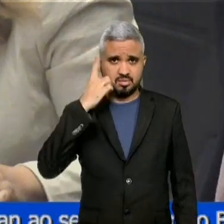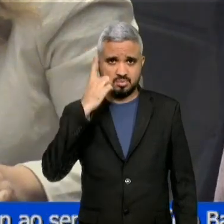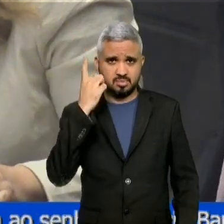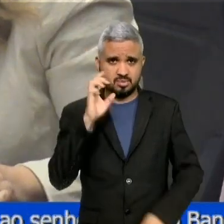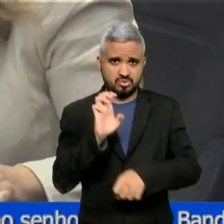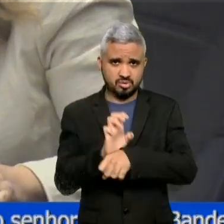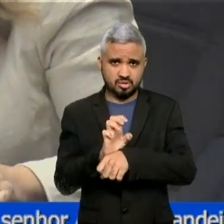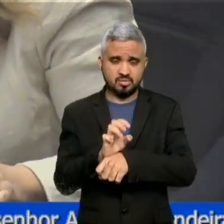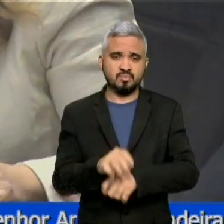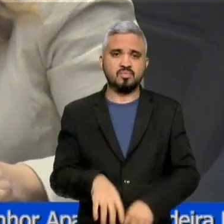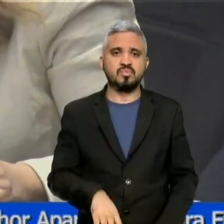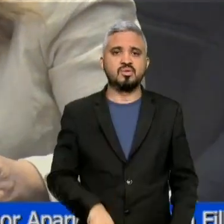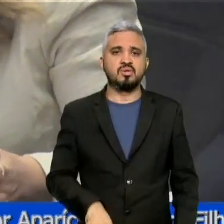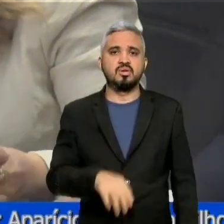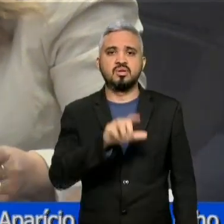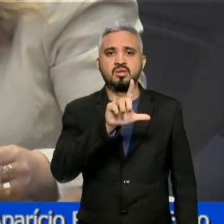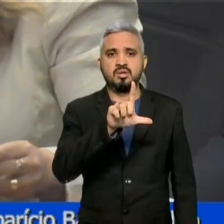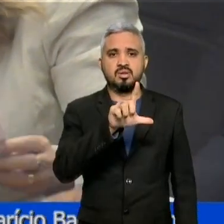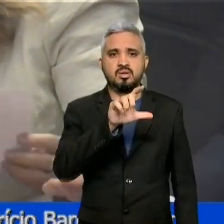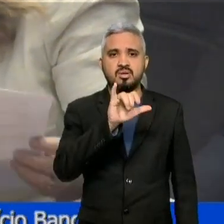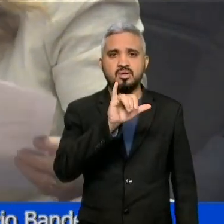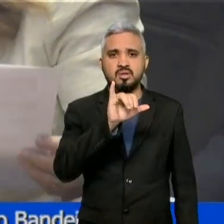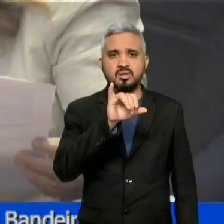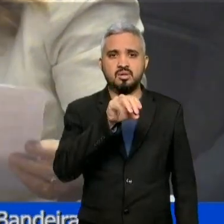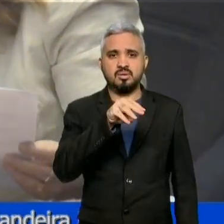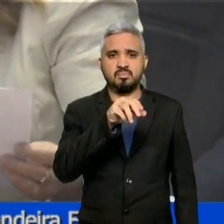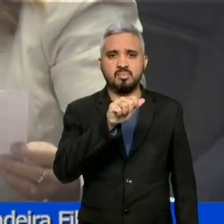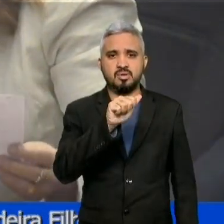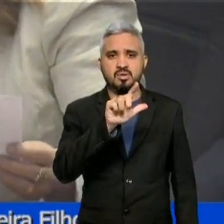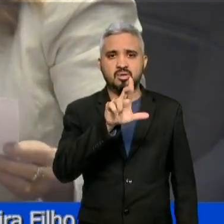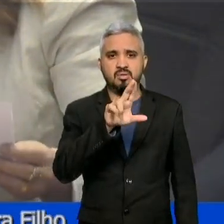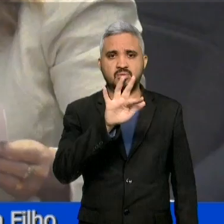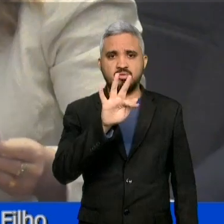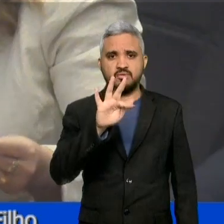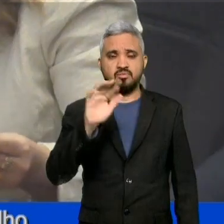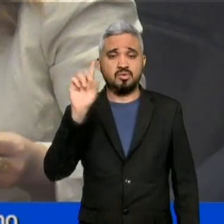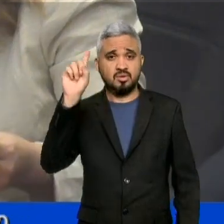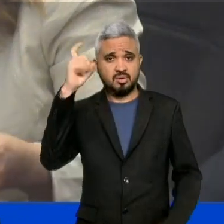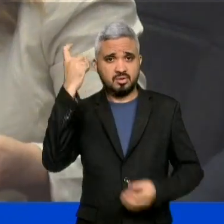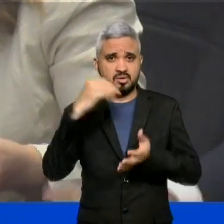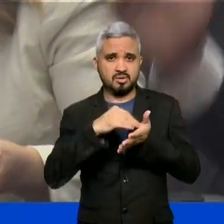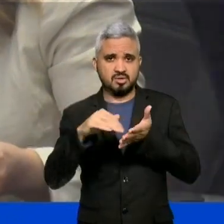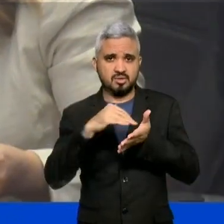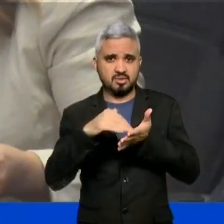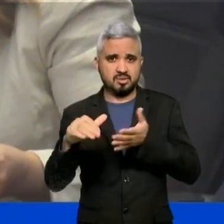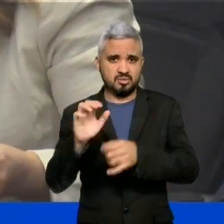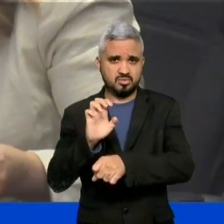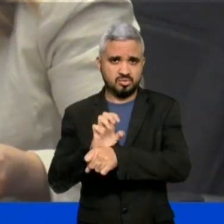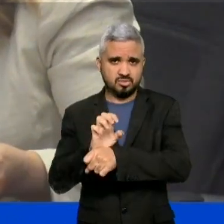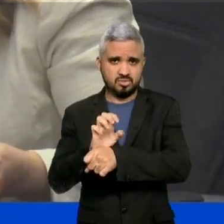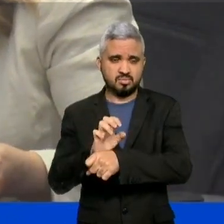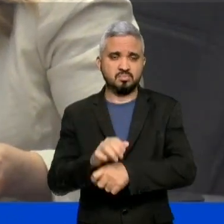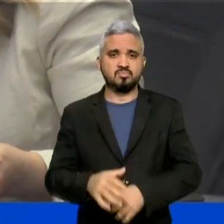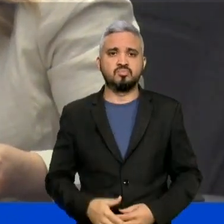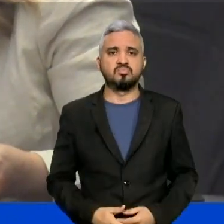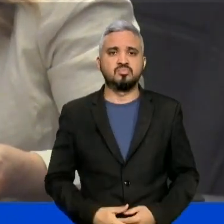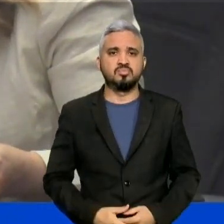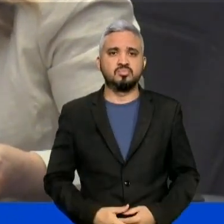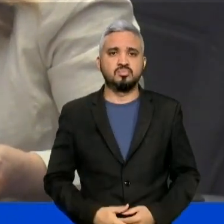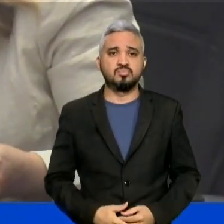Ali Maluf, ex-secretário de Estado, obrigado por estarem aqui conosco. Quero passar a